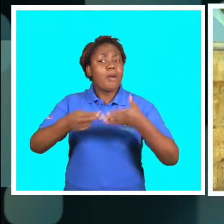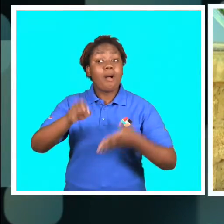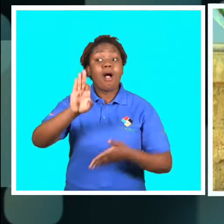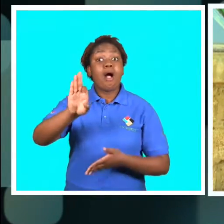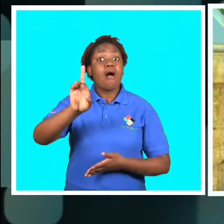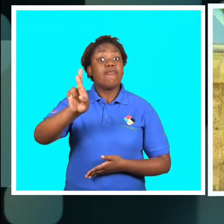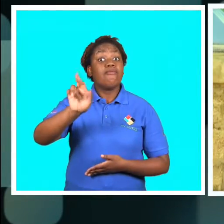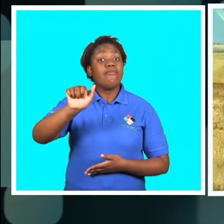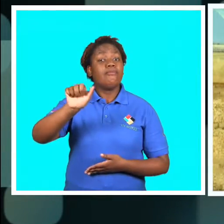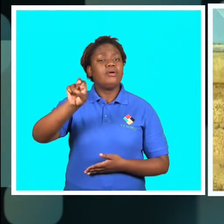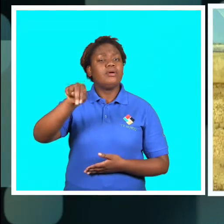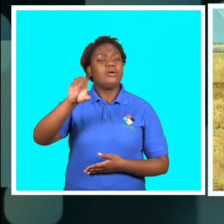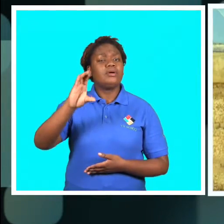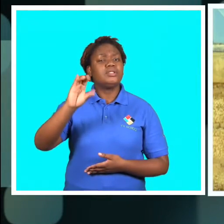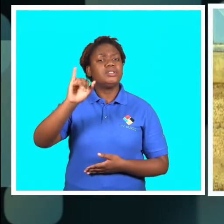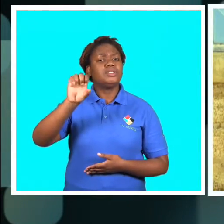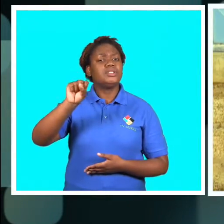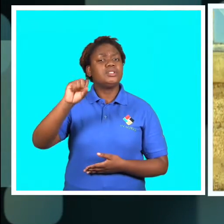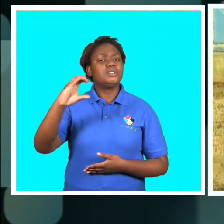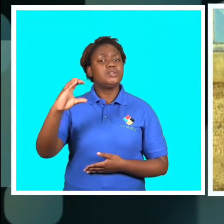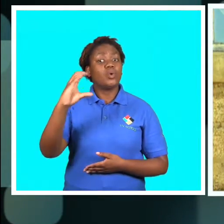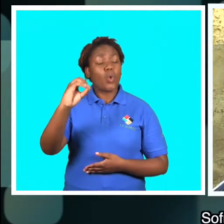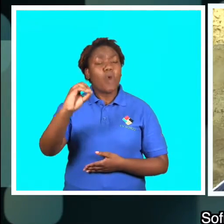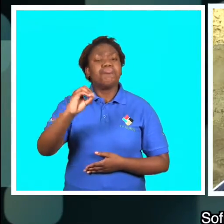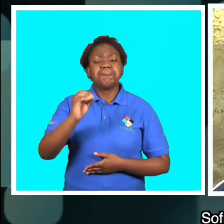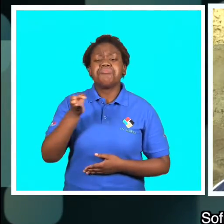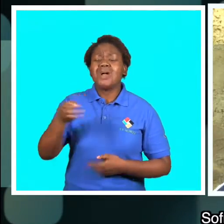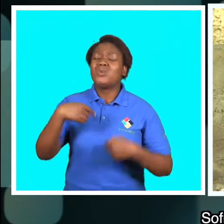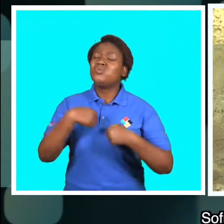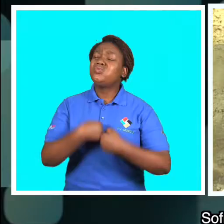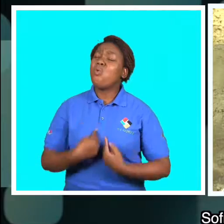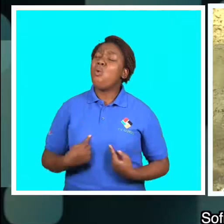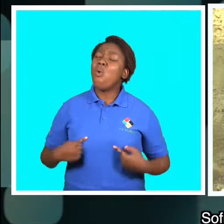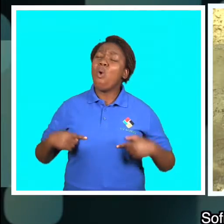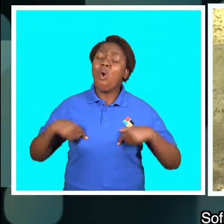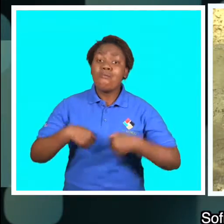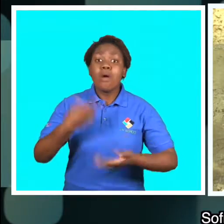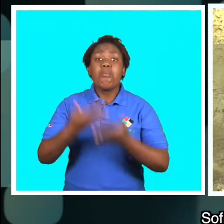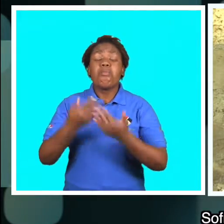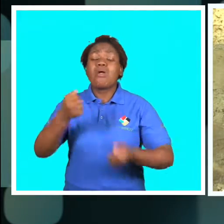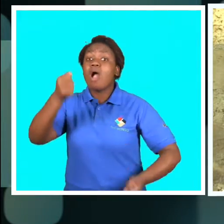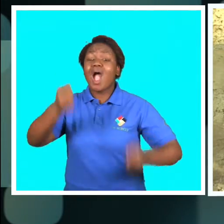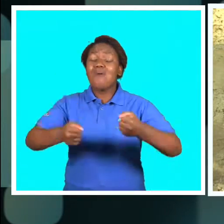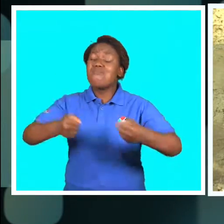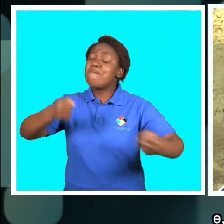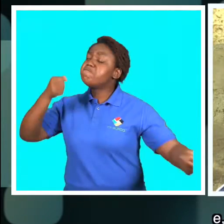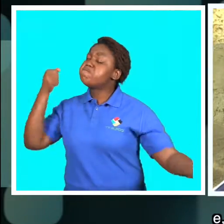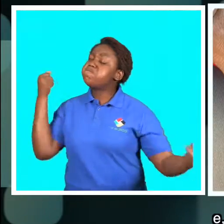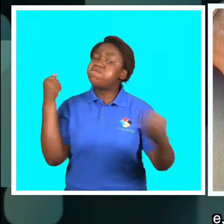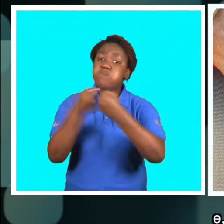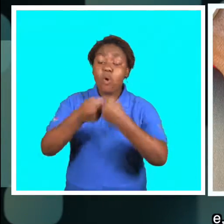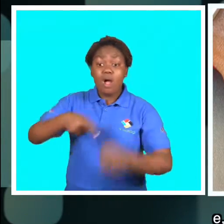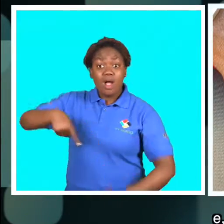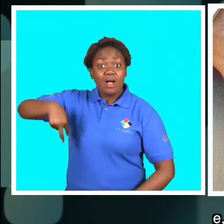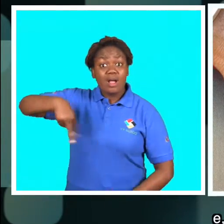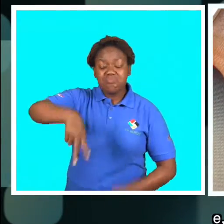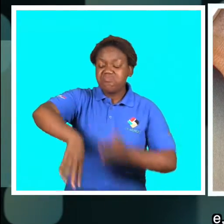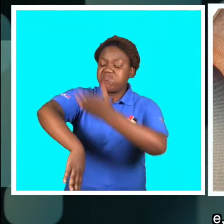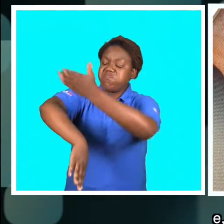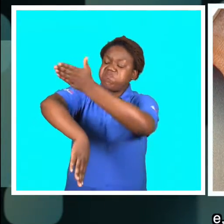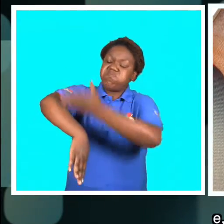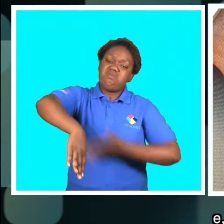Chama-se Francisco Betuel. Sofreu um acidente de viação e, por isso, teve a perna